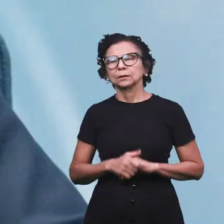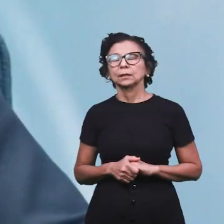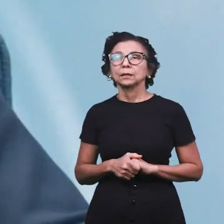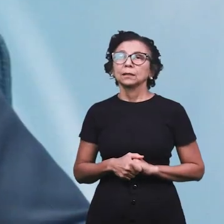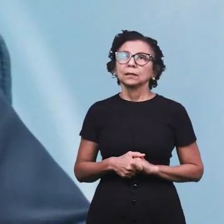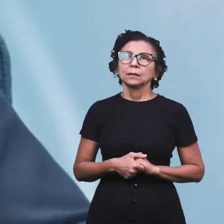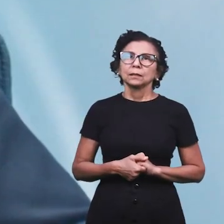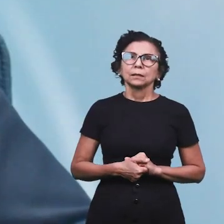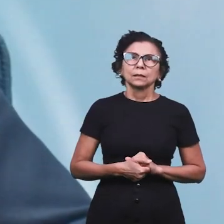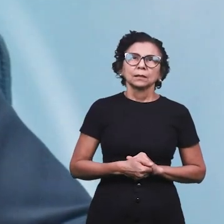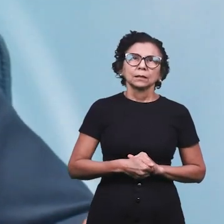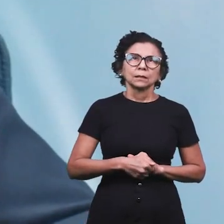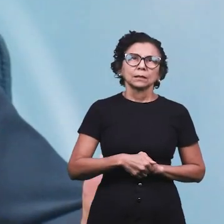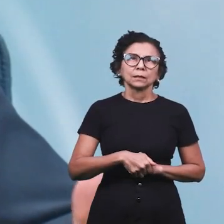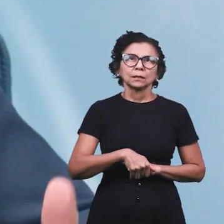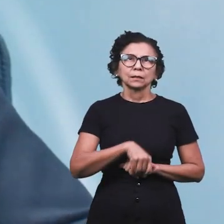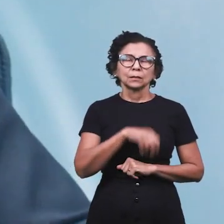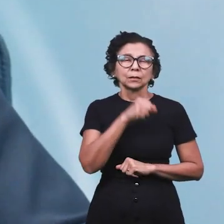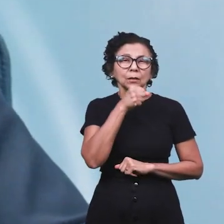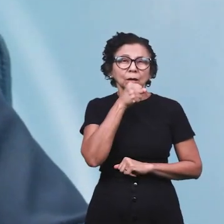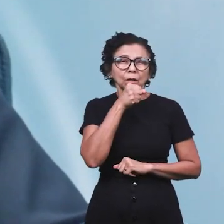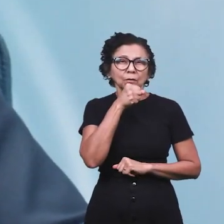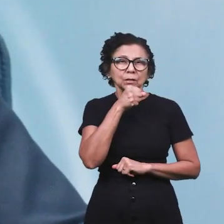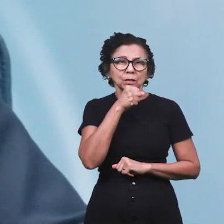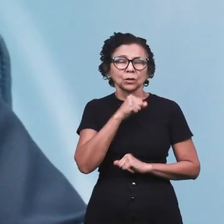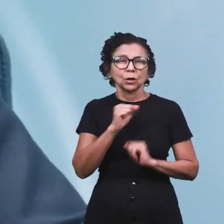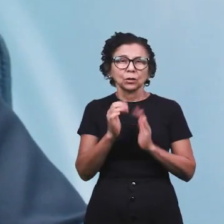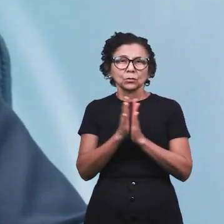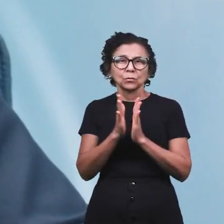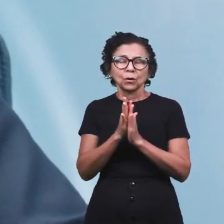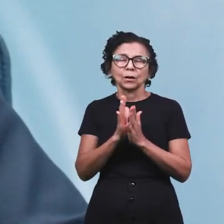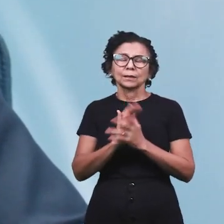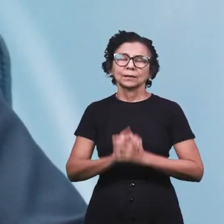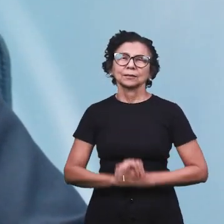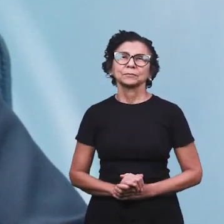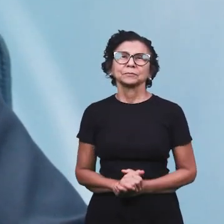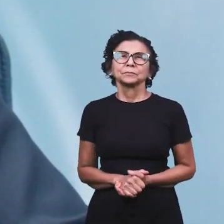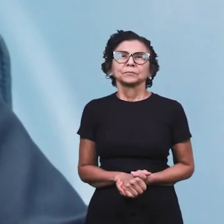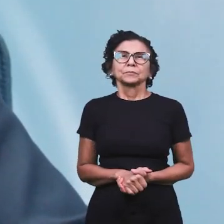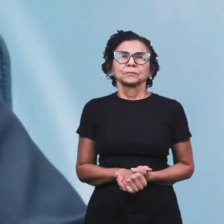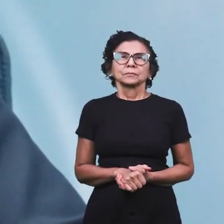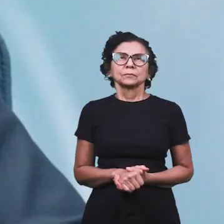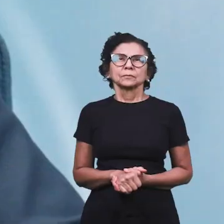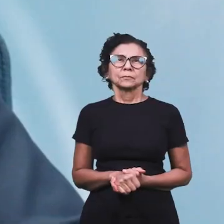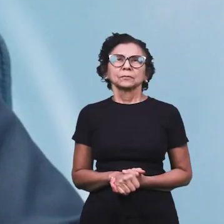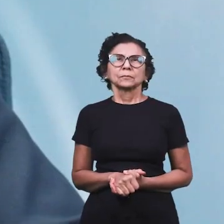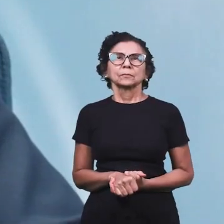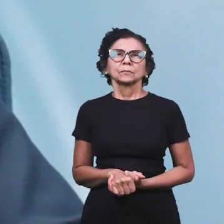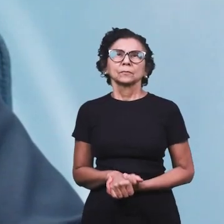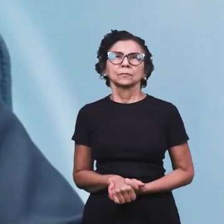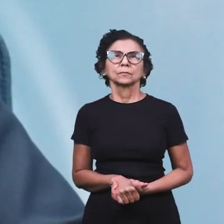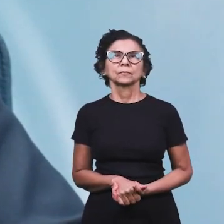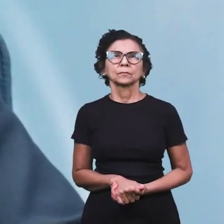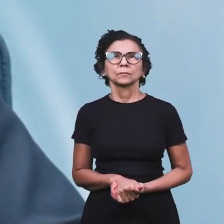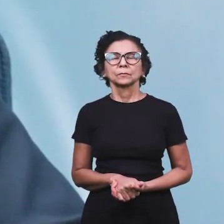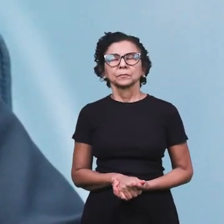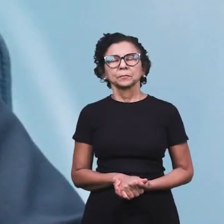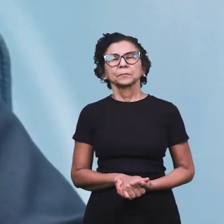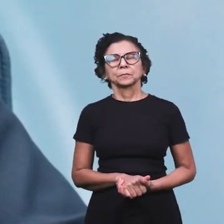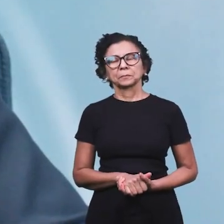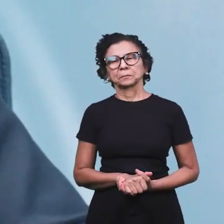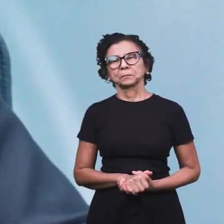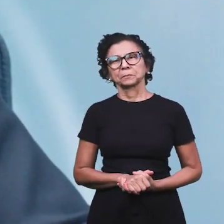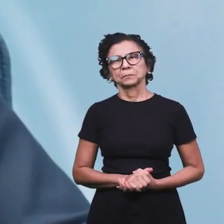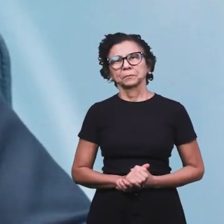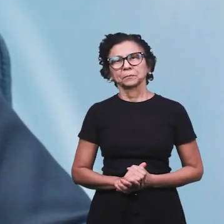né, a oração desse maduro, mais maduro, esse com certeza solidificou a